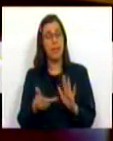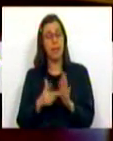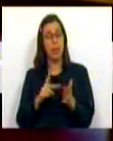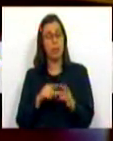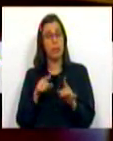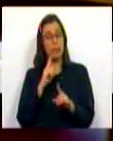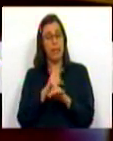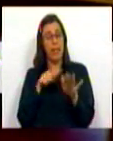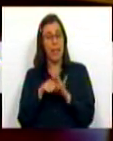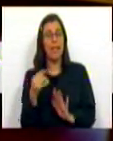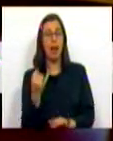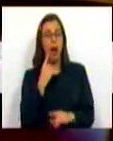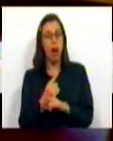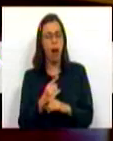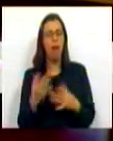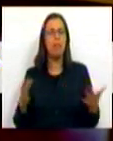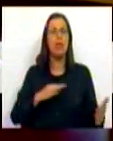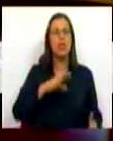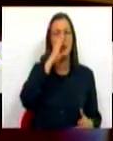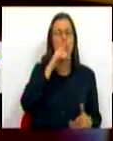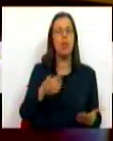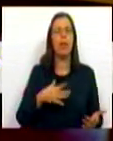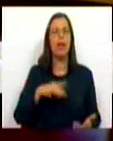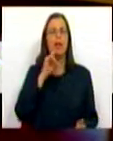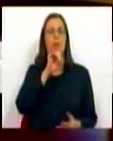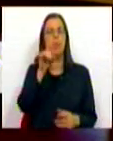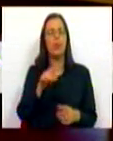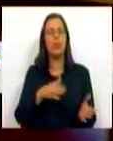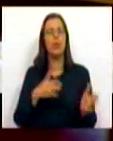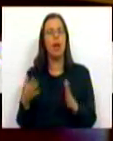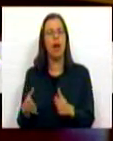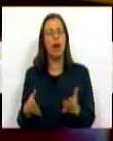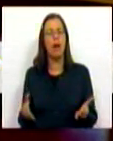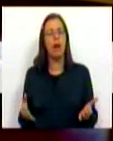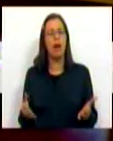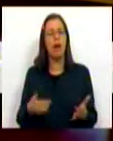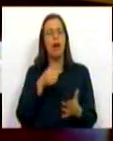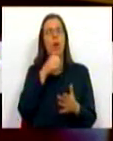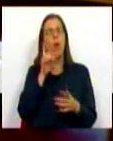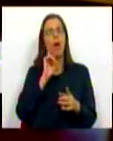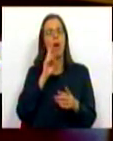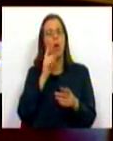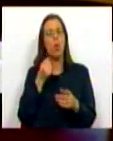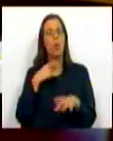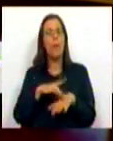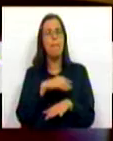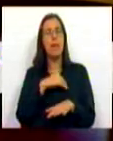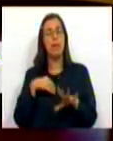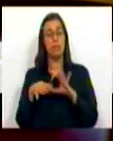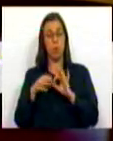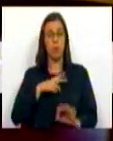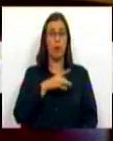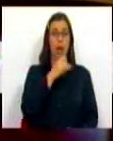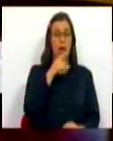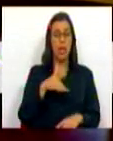tecnologia nestas instituições? E também, Sr. Ministro, queria-lhe perguntar, por outro lado, como avalia o curso de medicina na parceria entre a Universidade